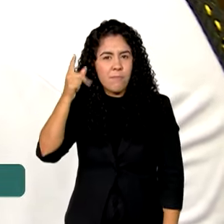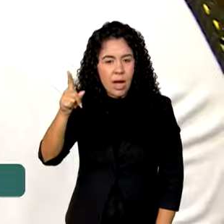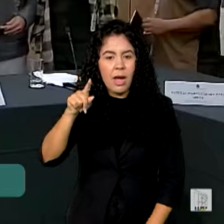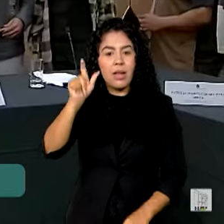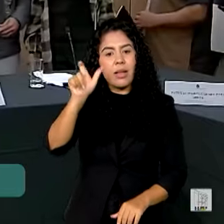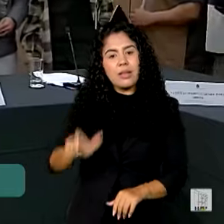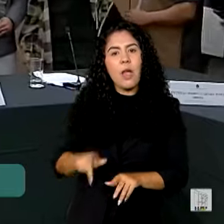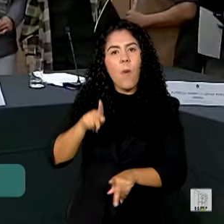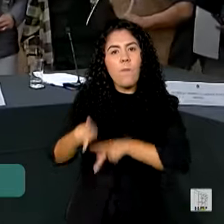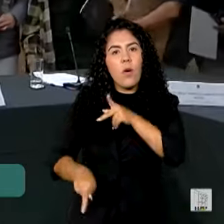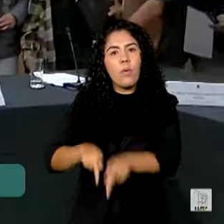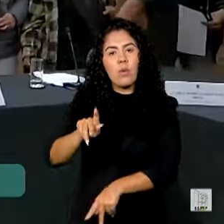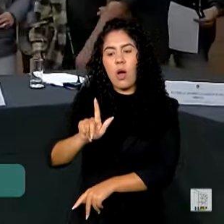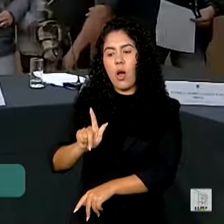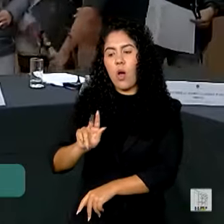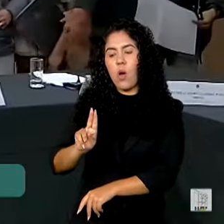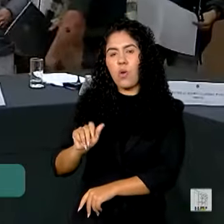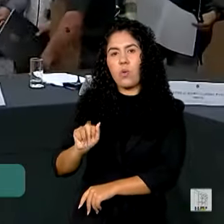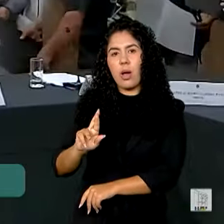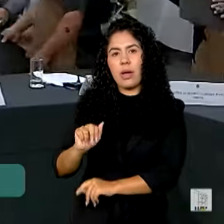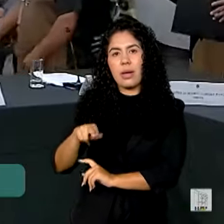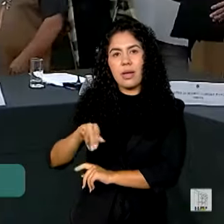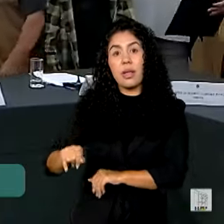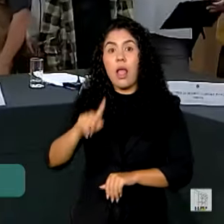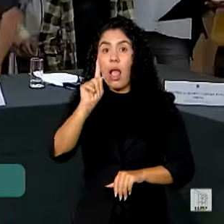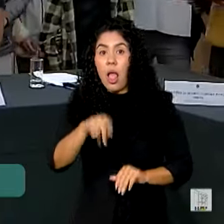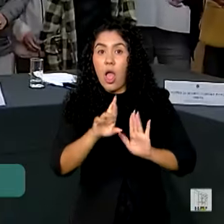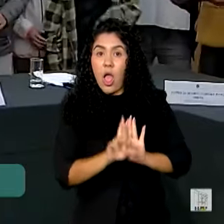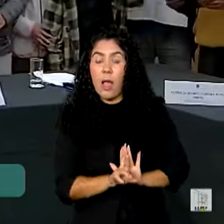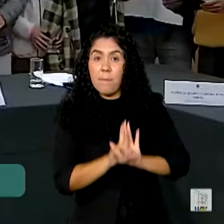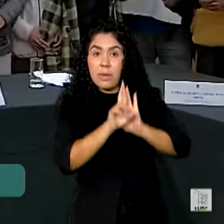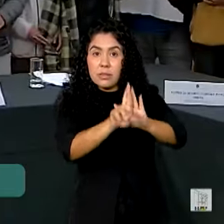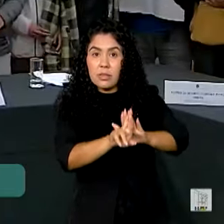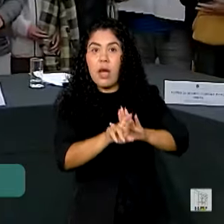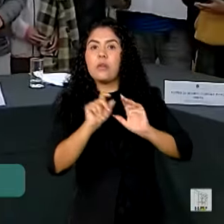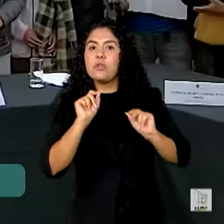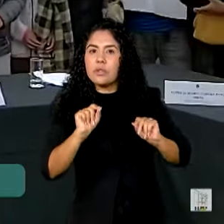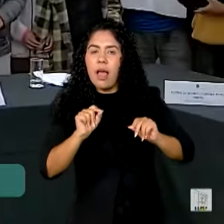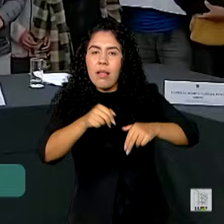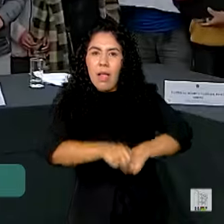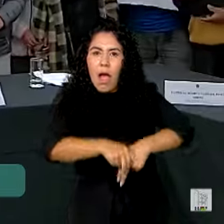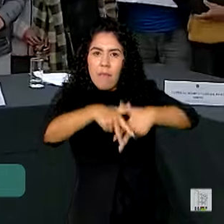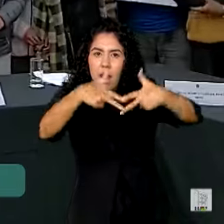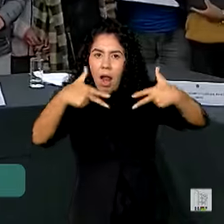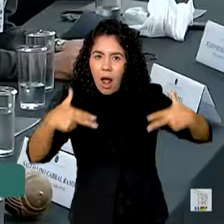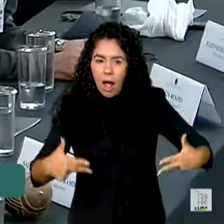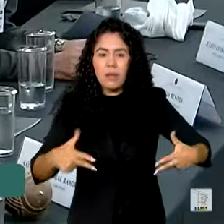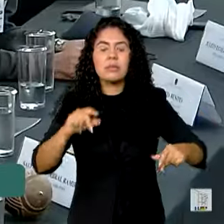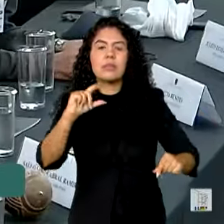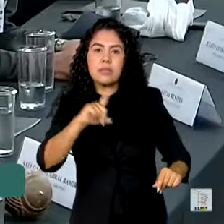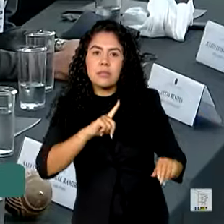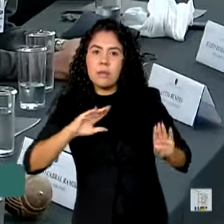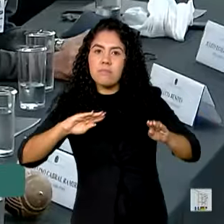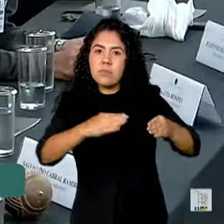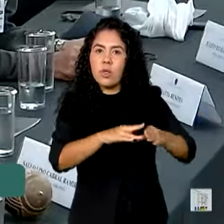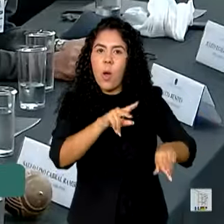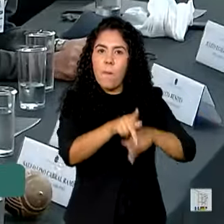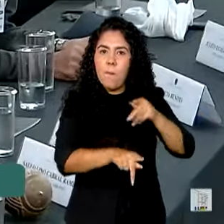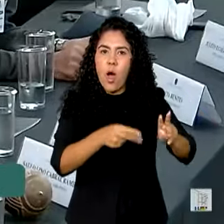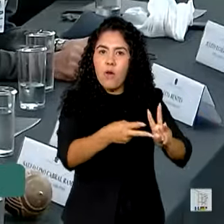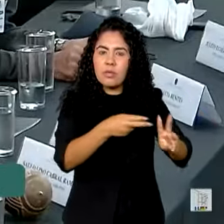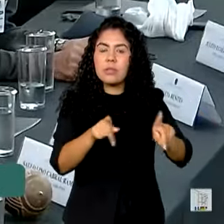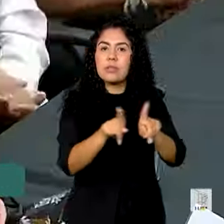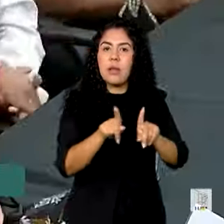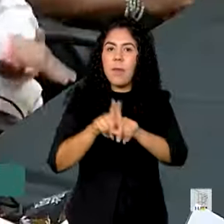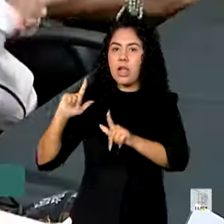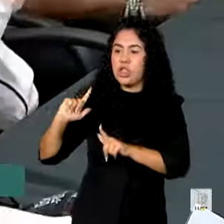Guarani para representantes das etnias o ato traz mais segurança para os povos indígenas e sua gerações